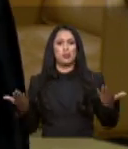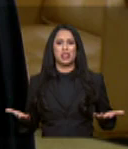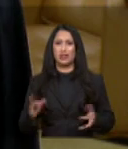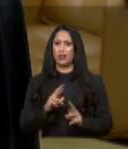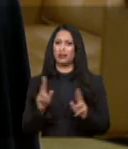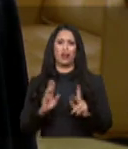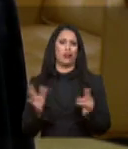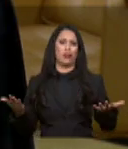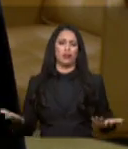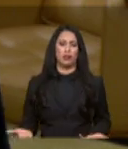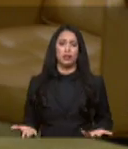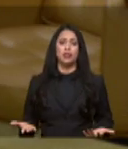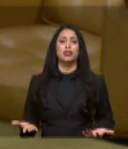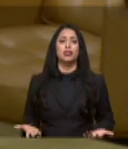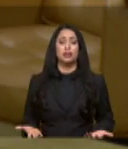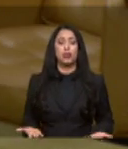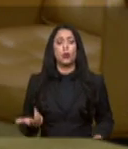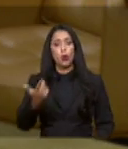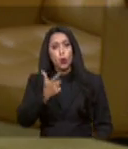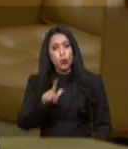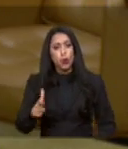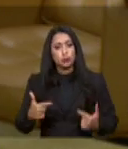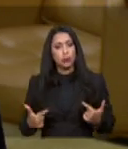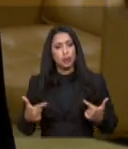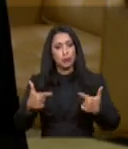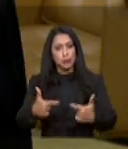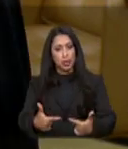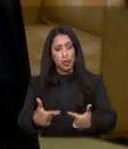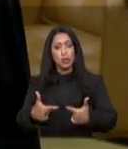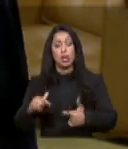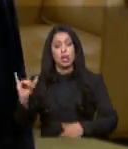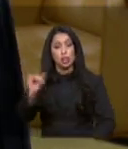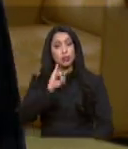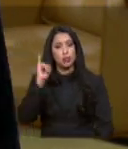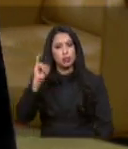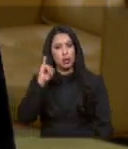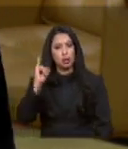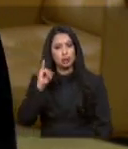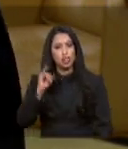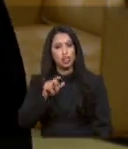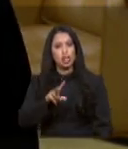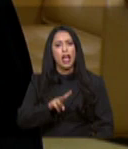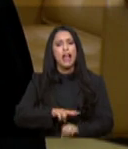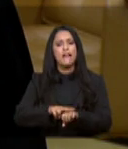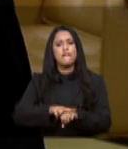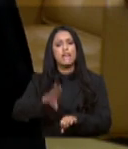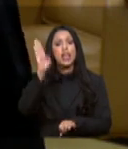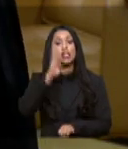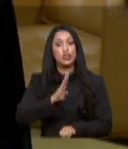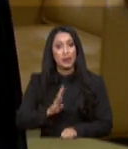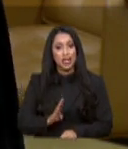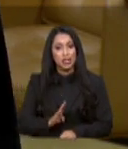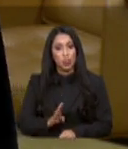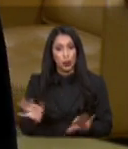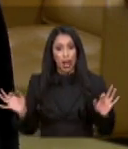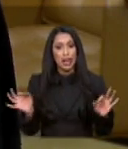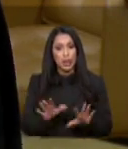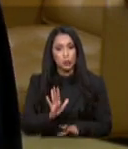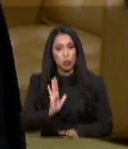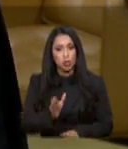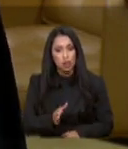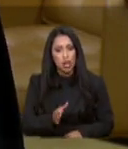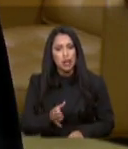ao contrário. Registro agora mais uma operação importante, a Operação Verde Brasil. Essa já se encerrou, mas também